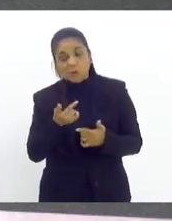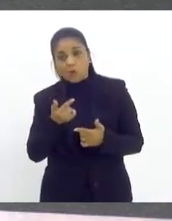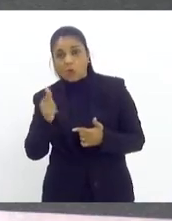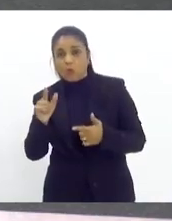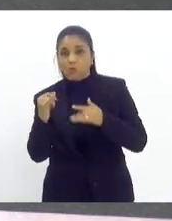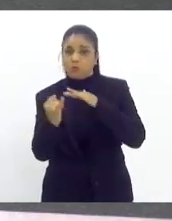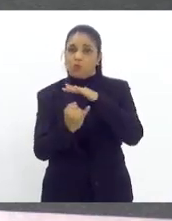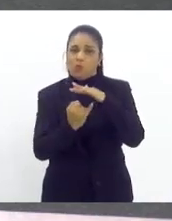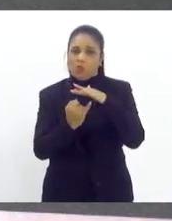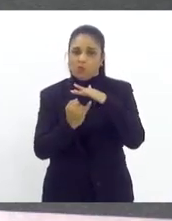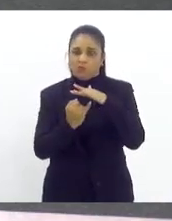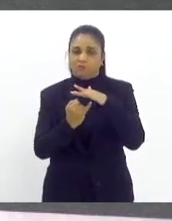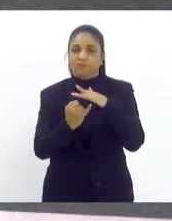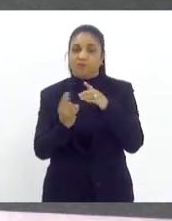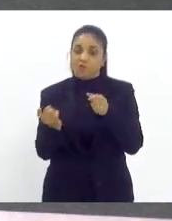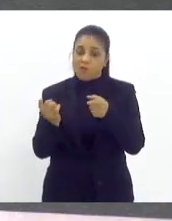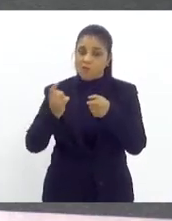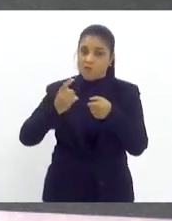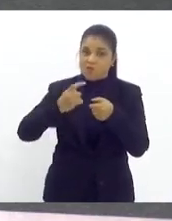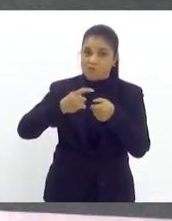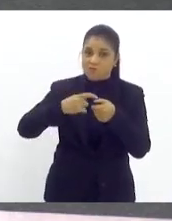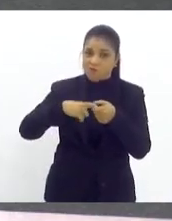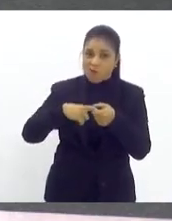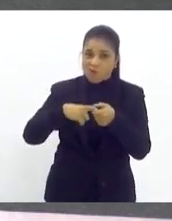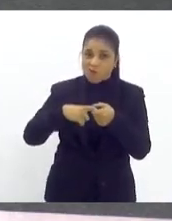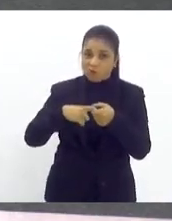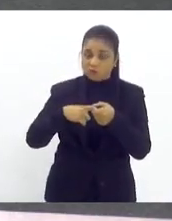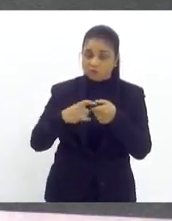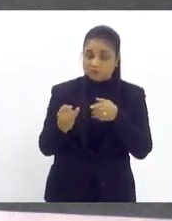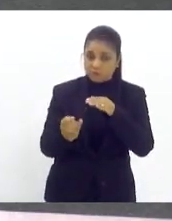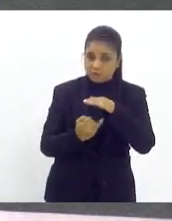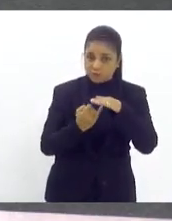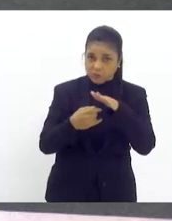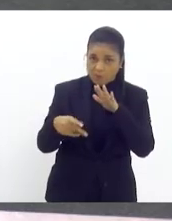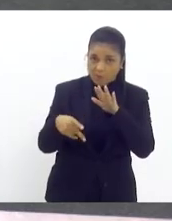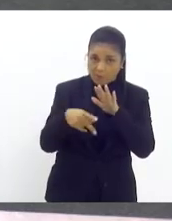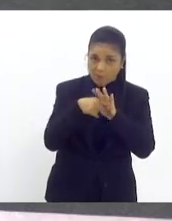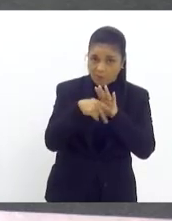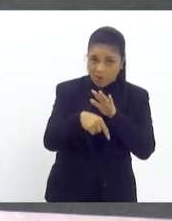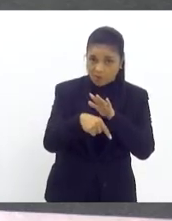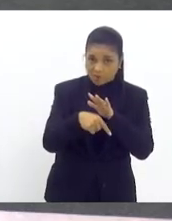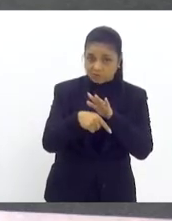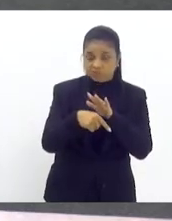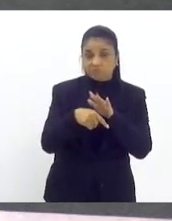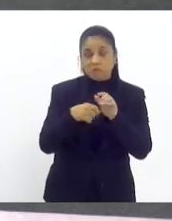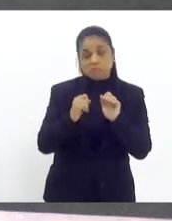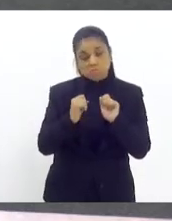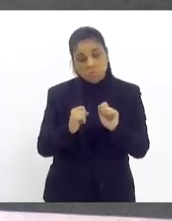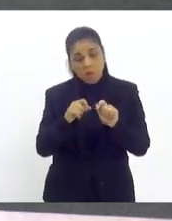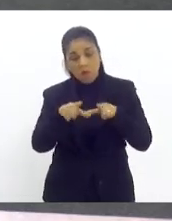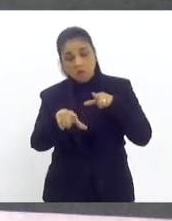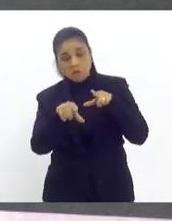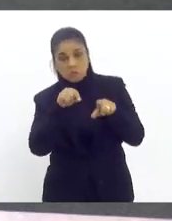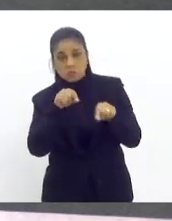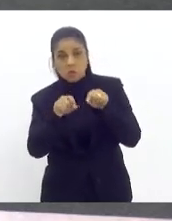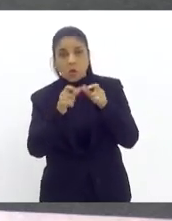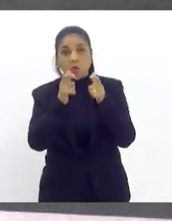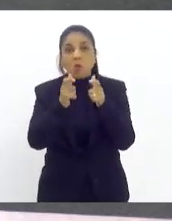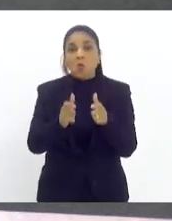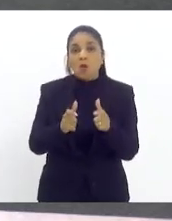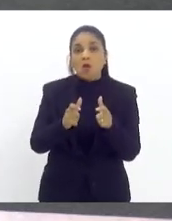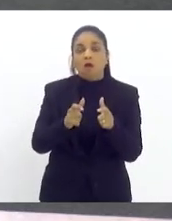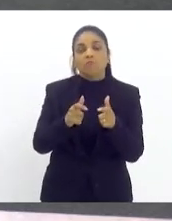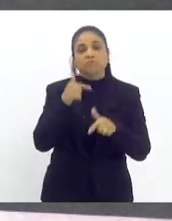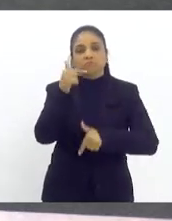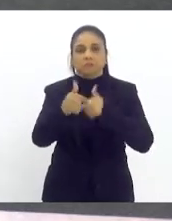órgão que é o retornar para a instituição ele possa pelo menos escolher o local onde ele